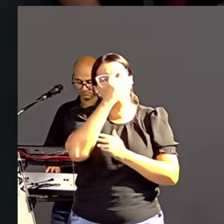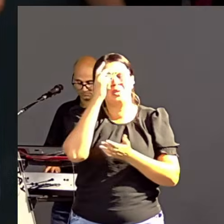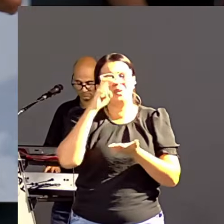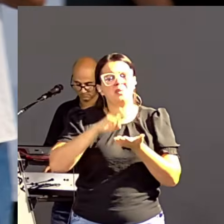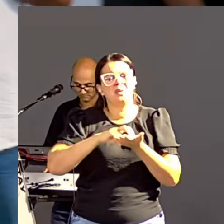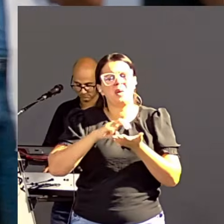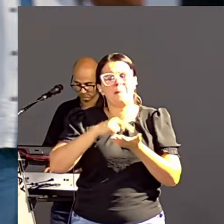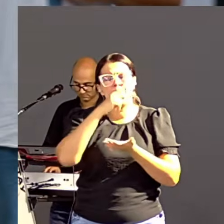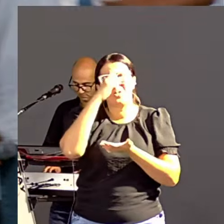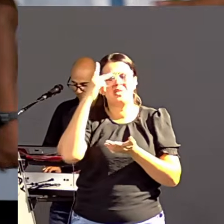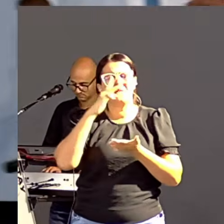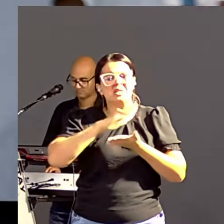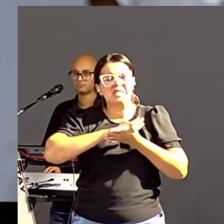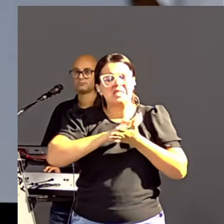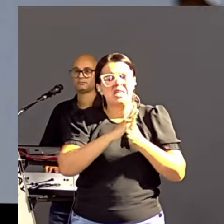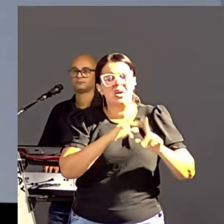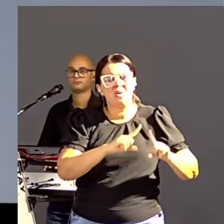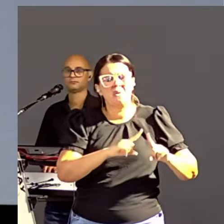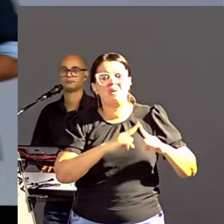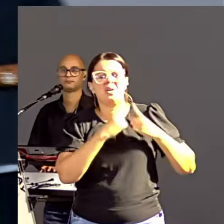sentindo pressionadas,